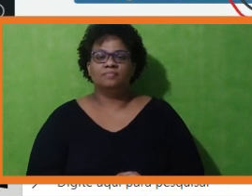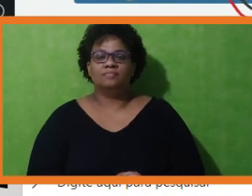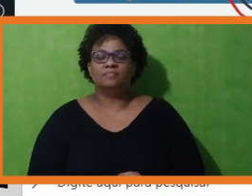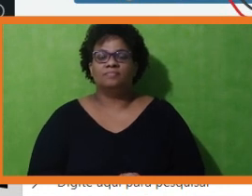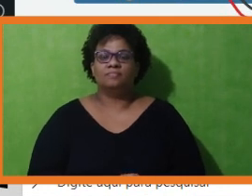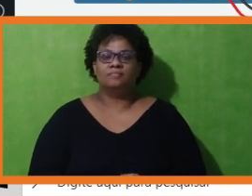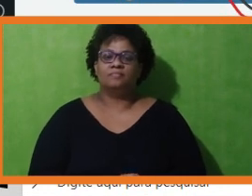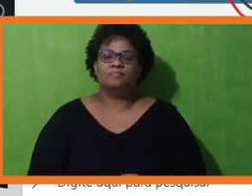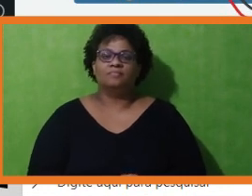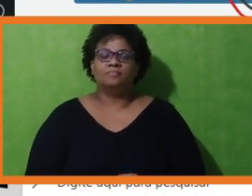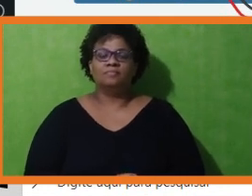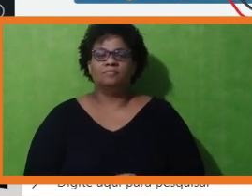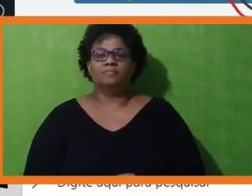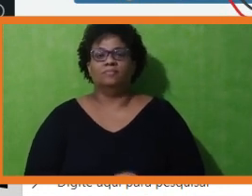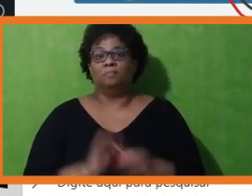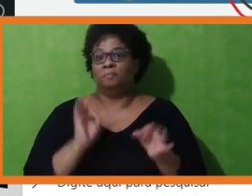Vou dar aqui um delay.